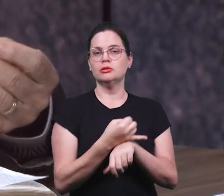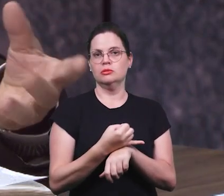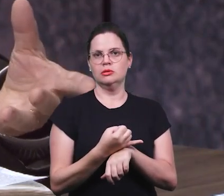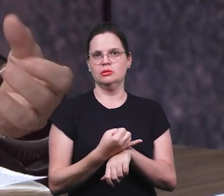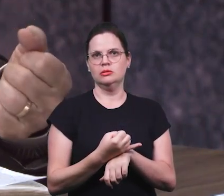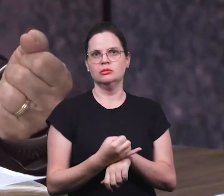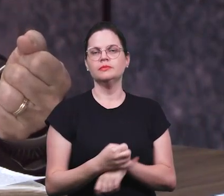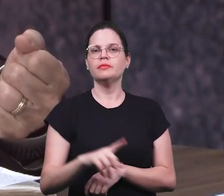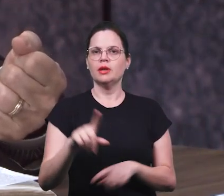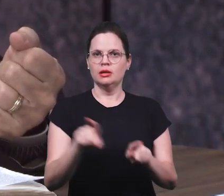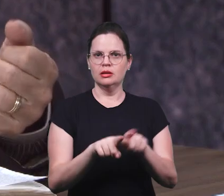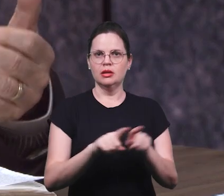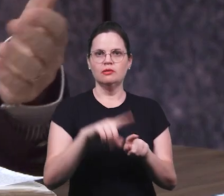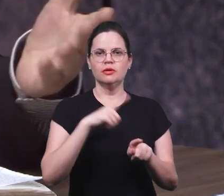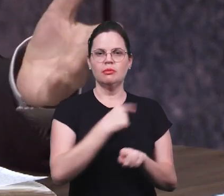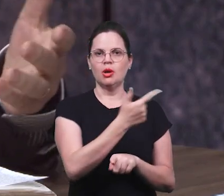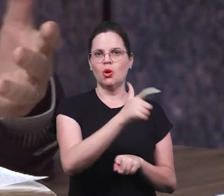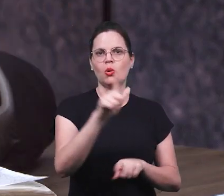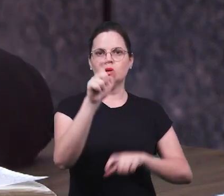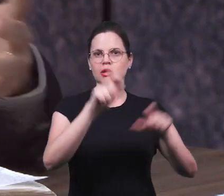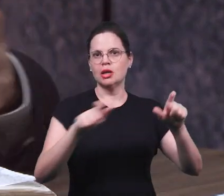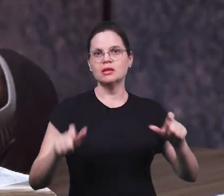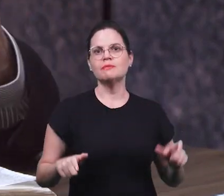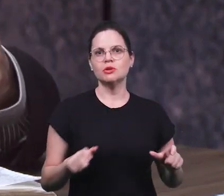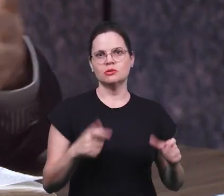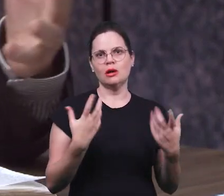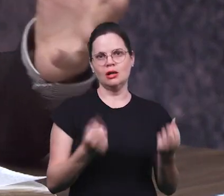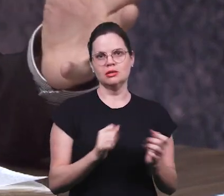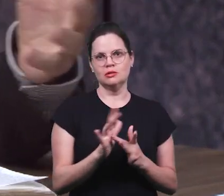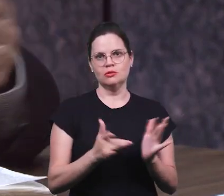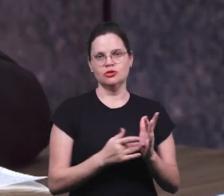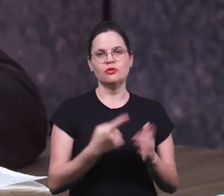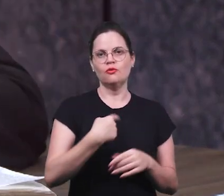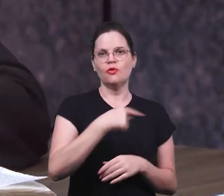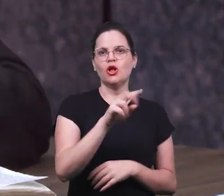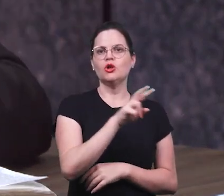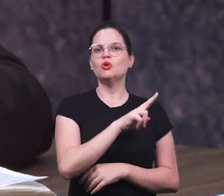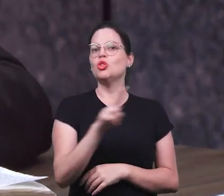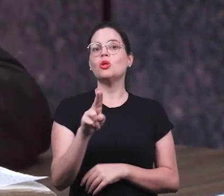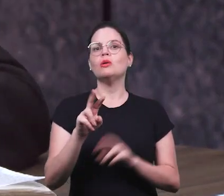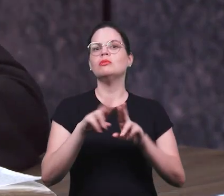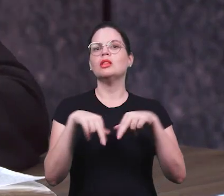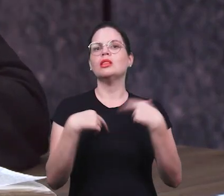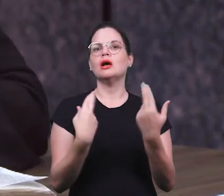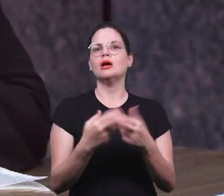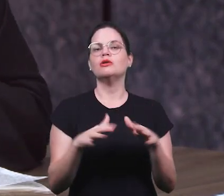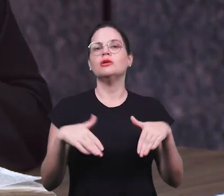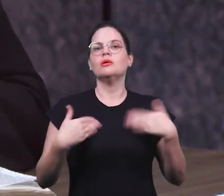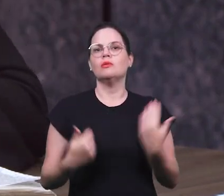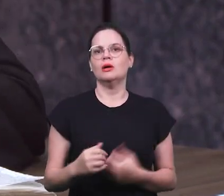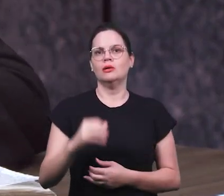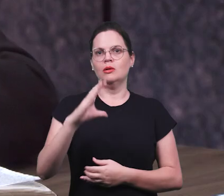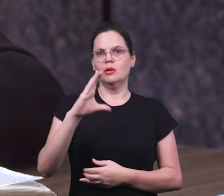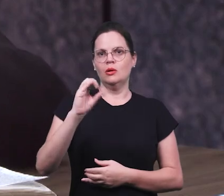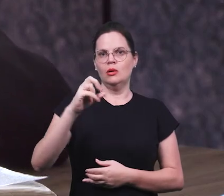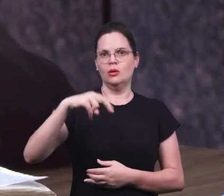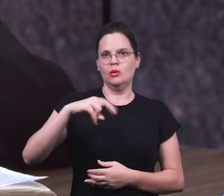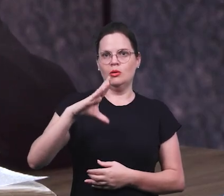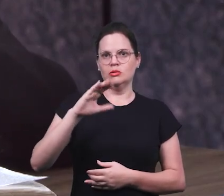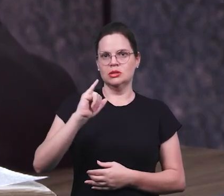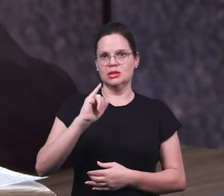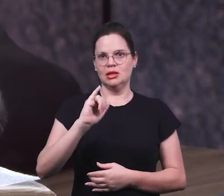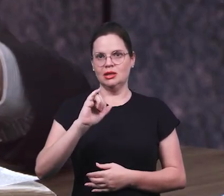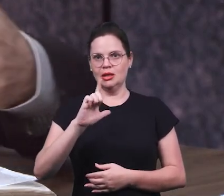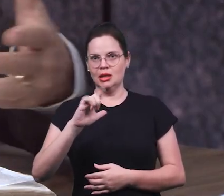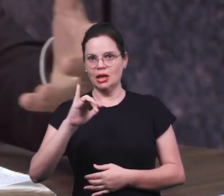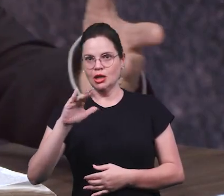pessoas convertidas ao Senhor Jesus, essa reunião se chamou o Concílio, como se situou em Jerusalém, o Concílio de Jerusalém.